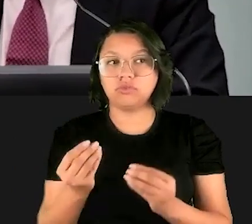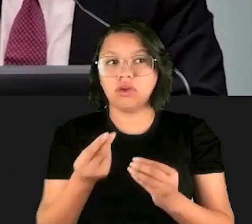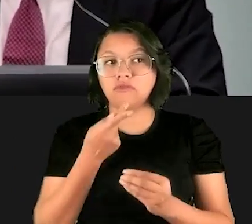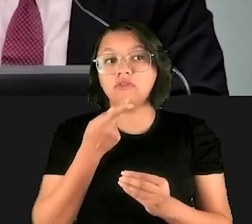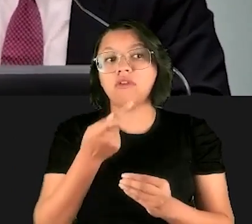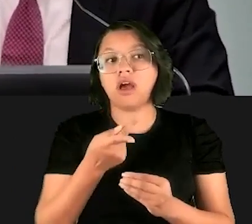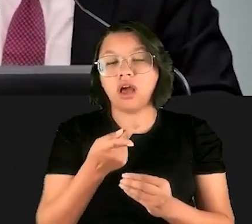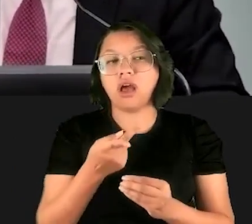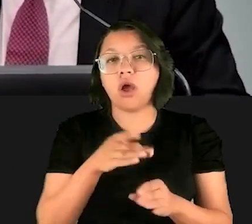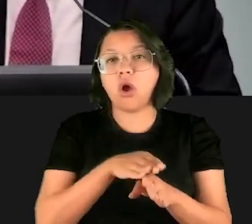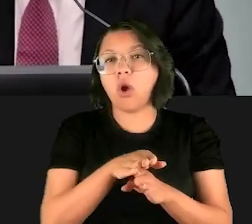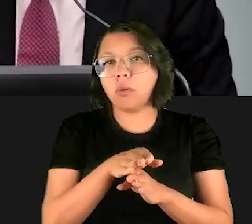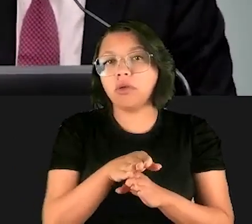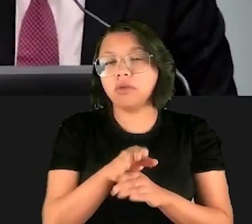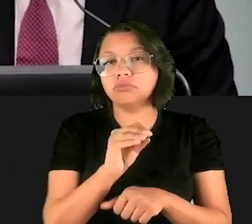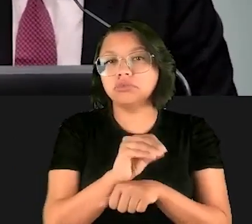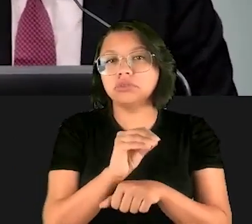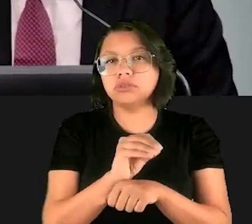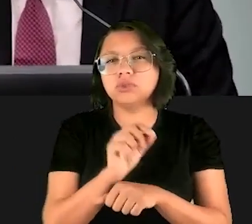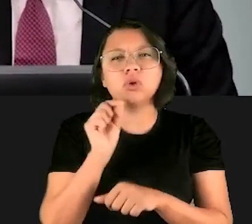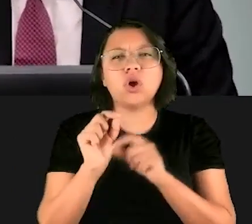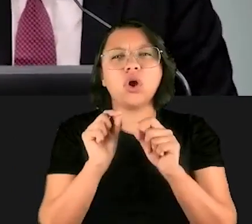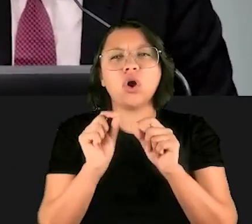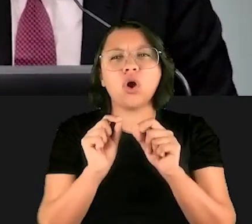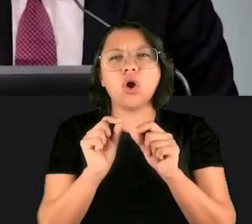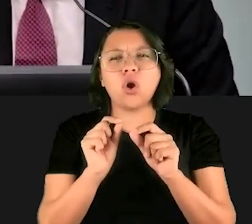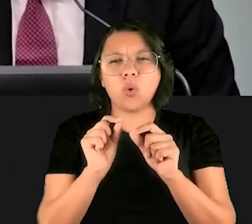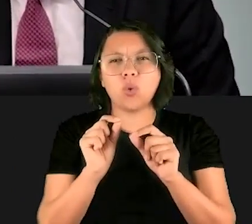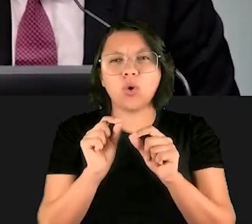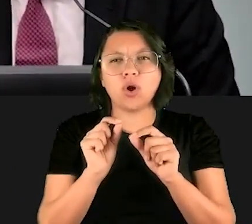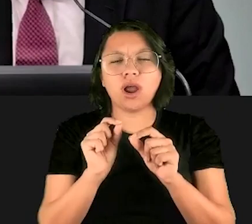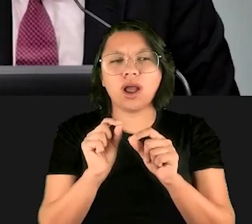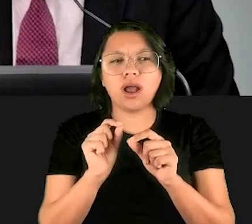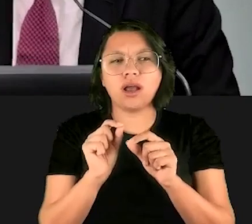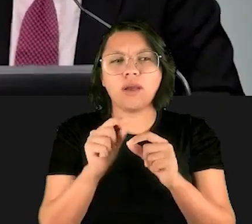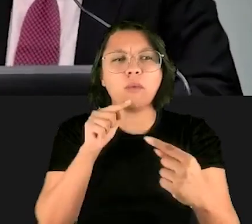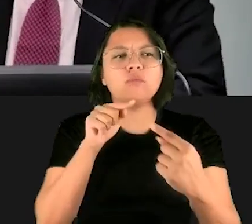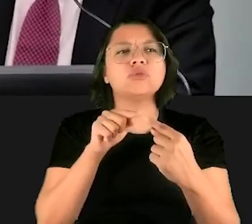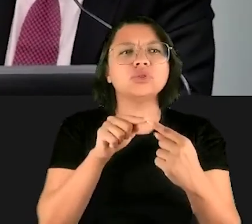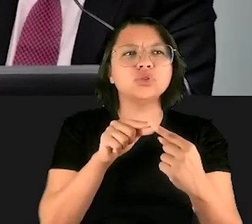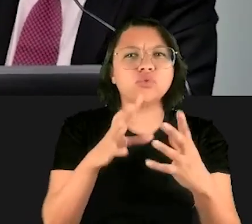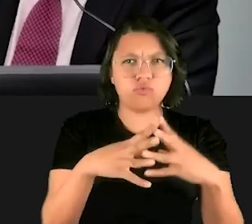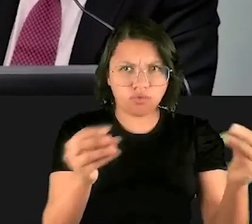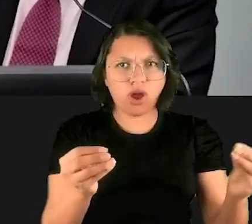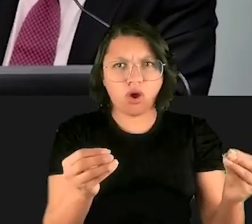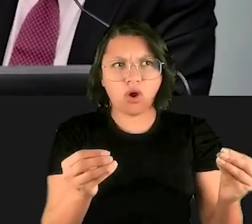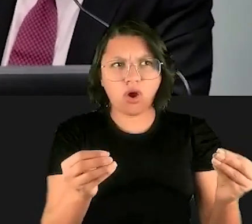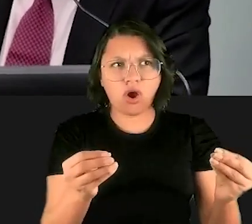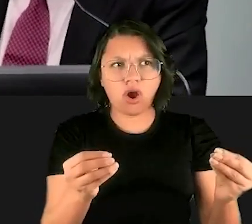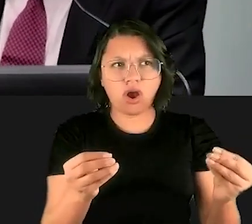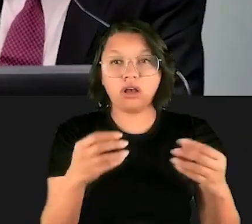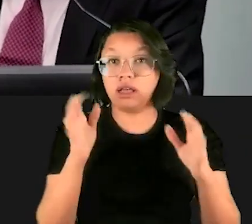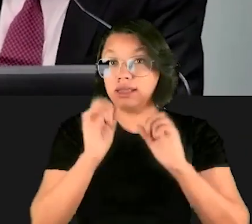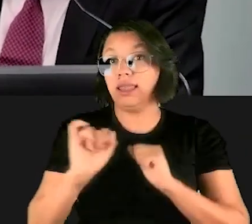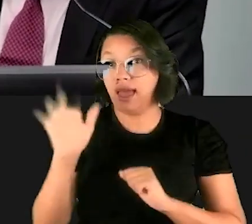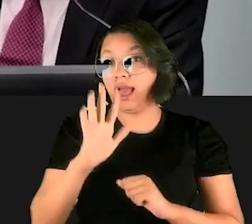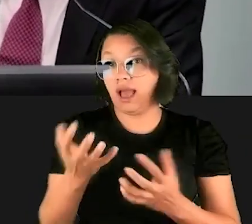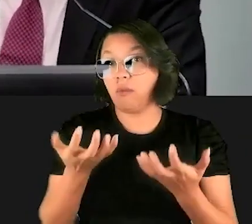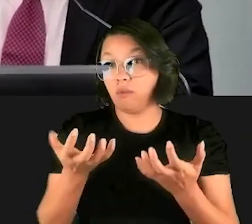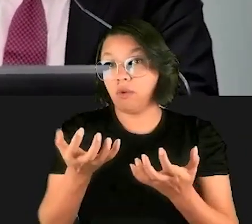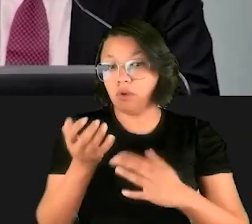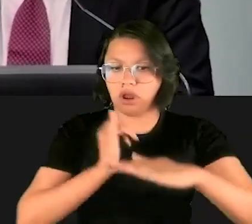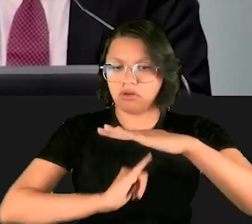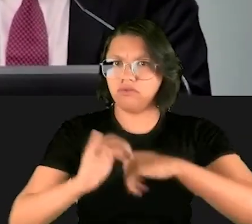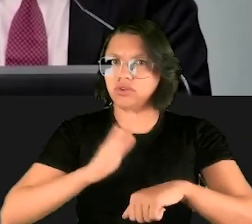já mencionei, e qual efetivamente o benefício esperado. Eu vou curar esse paciente? Claro que eu estou disposto a investir muito mais para curar um